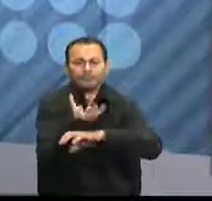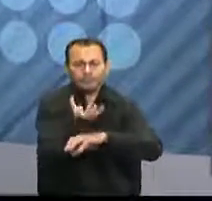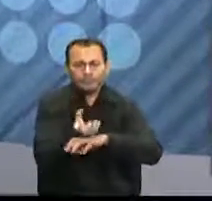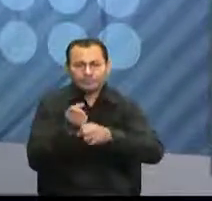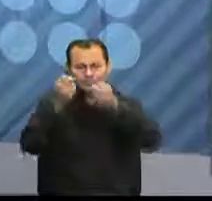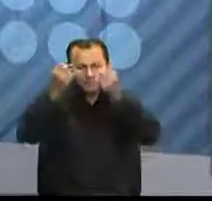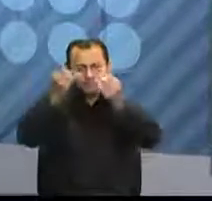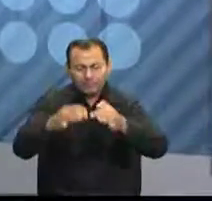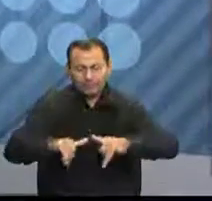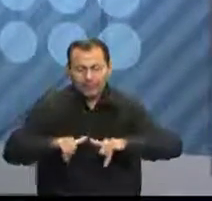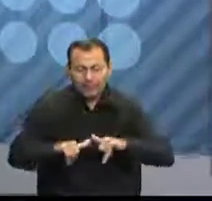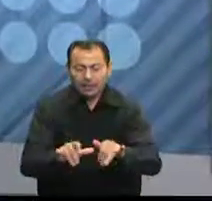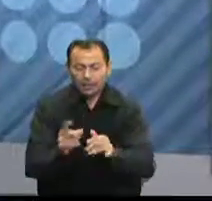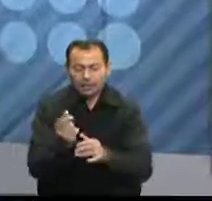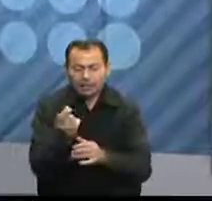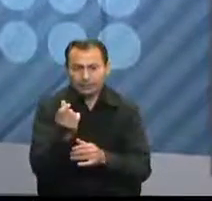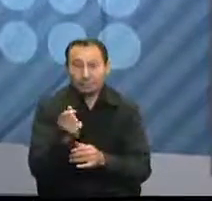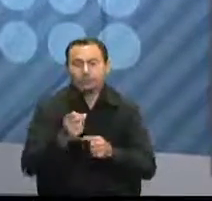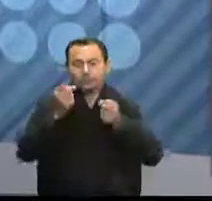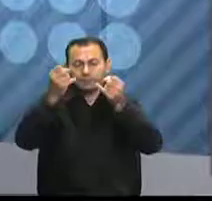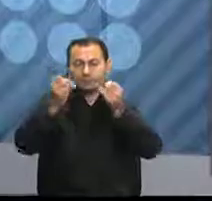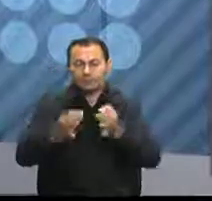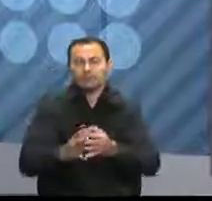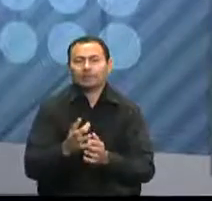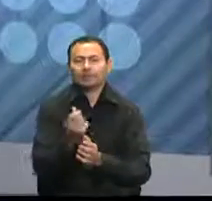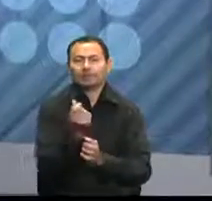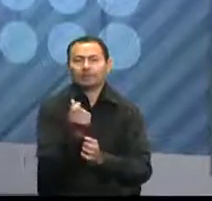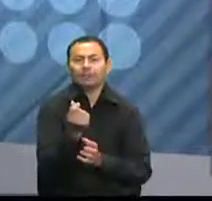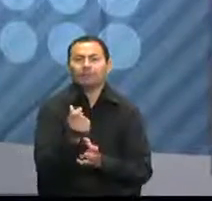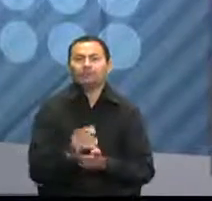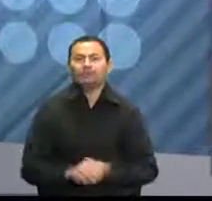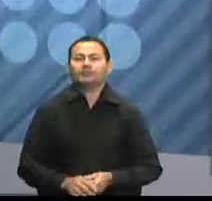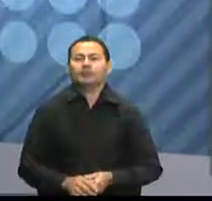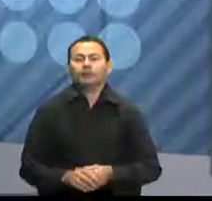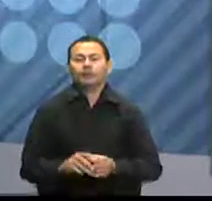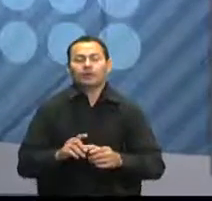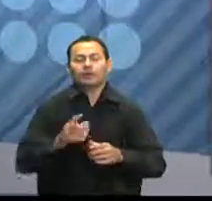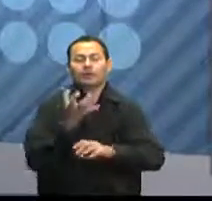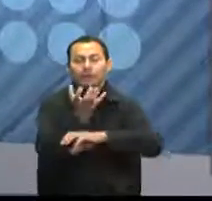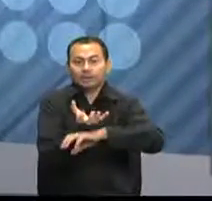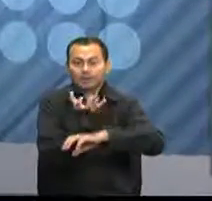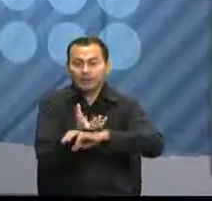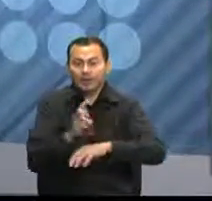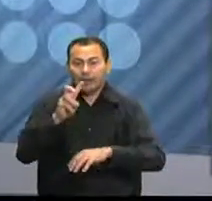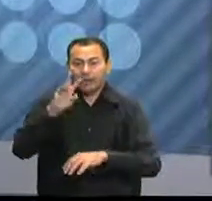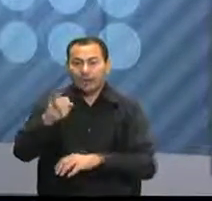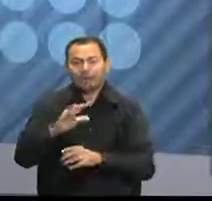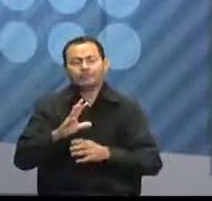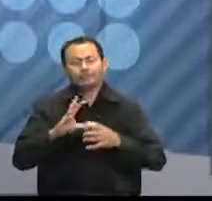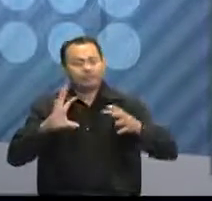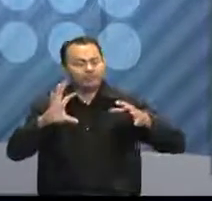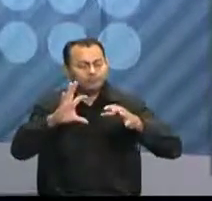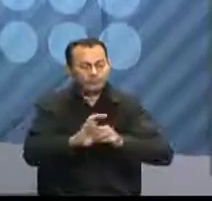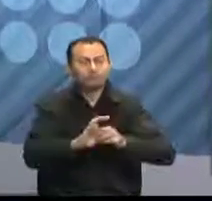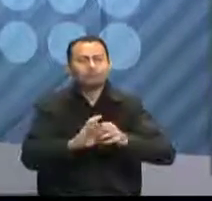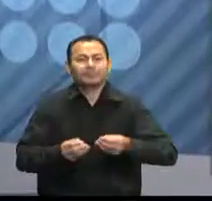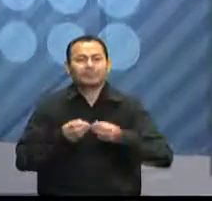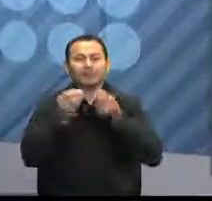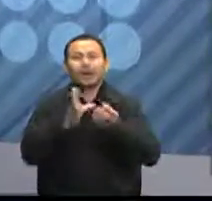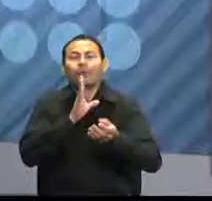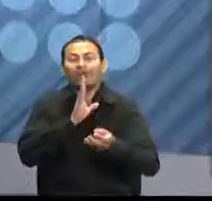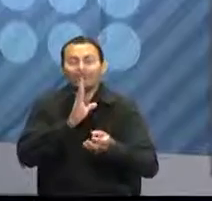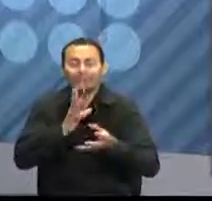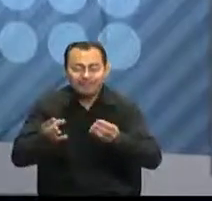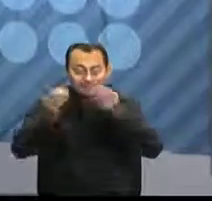trata do mercado de capitais trata do mercado financeiro uma mesma disciplina que vai agregar muito conhecimento